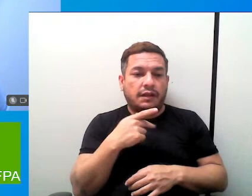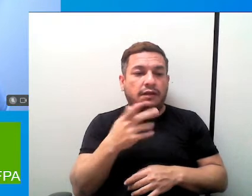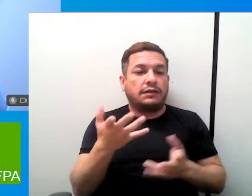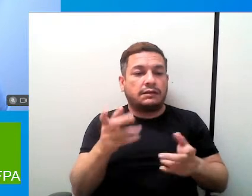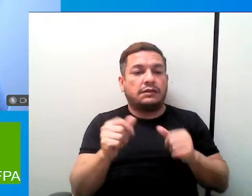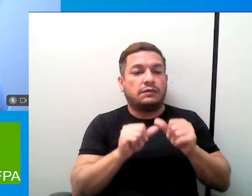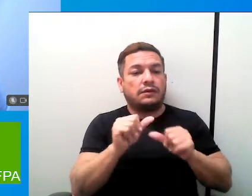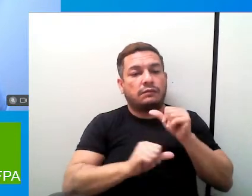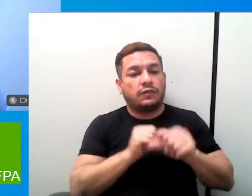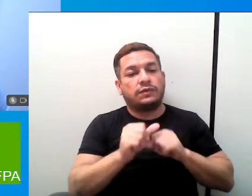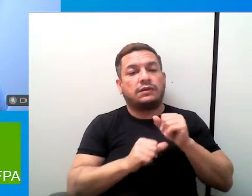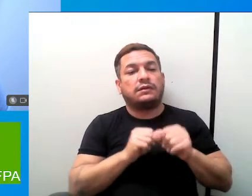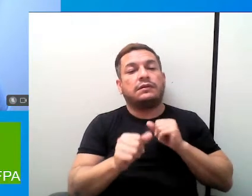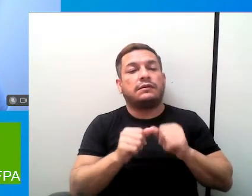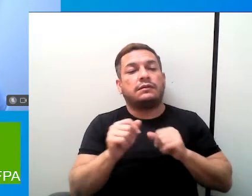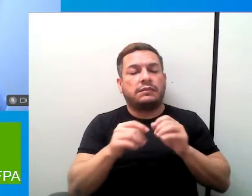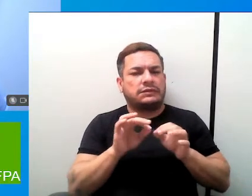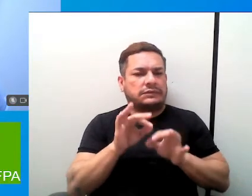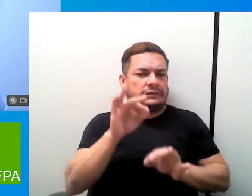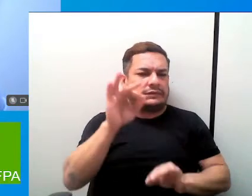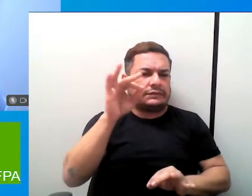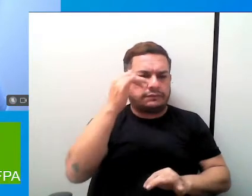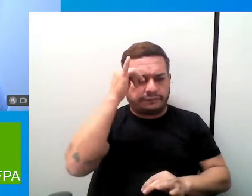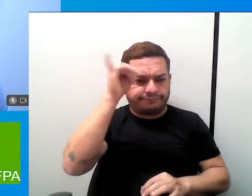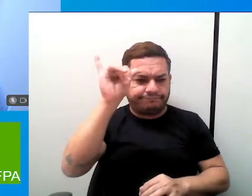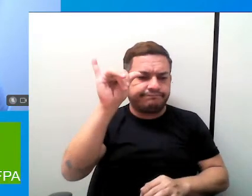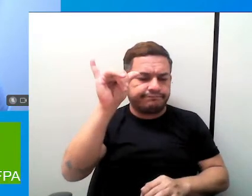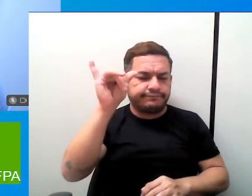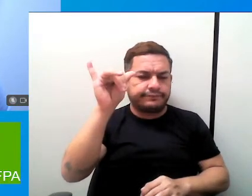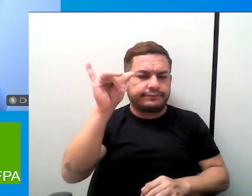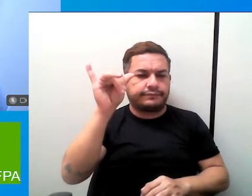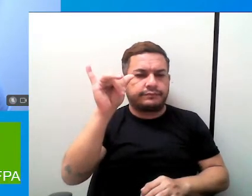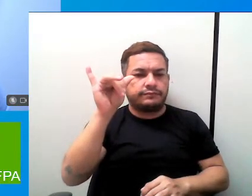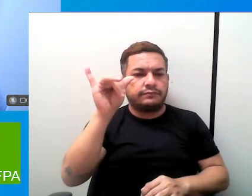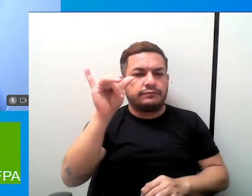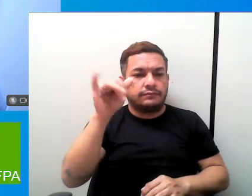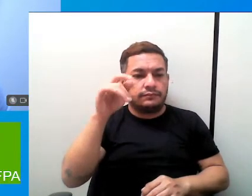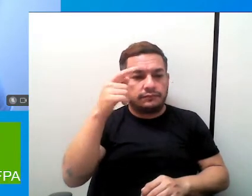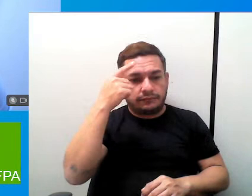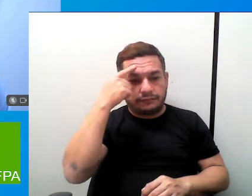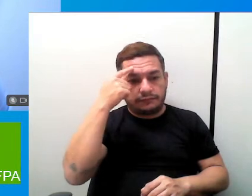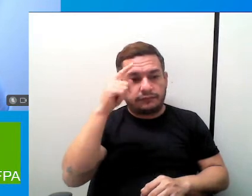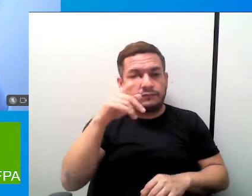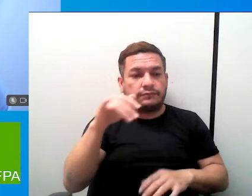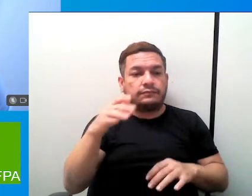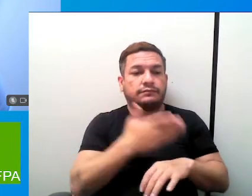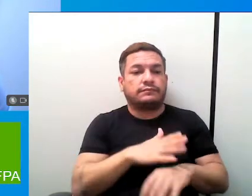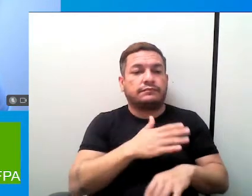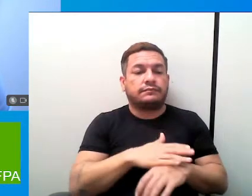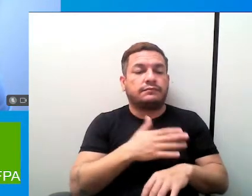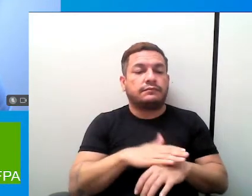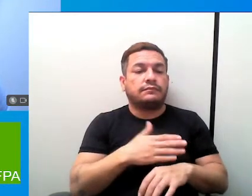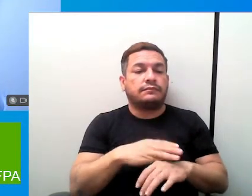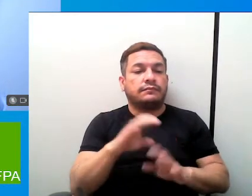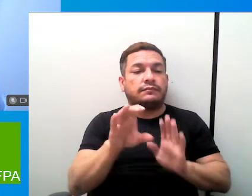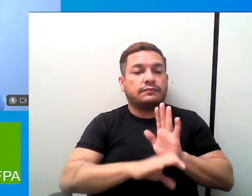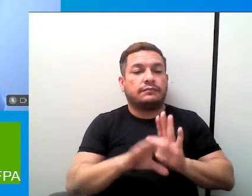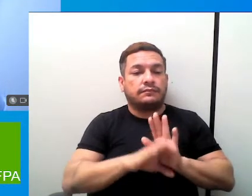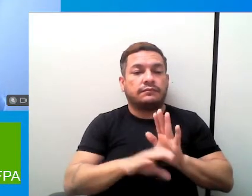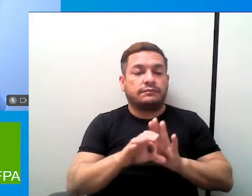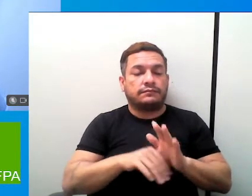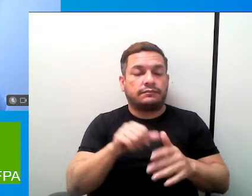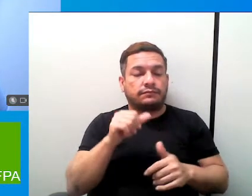arranjos, ajustes para não estender muito ou até nem estender. E a ideia das práticas curriculares em sociedade é pensar num novo